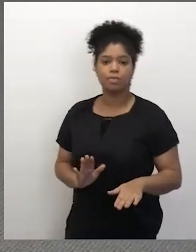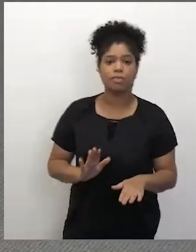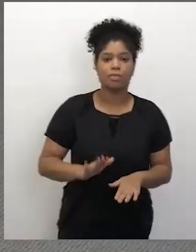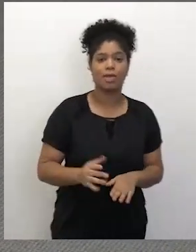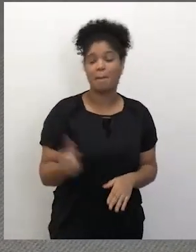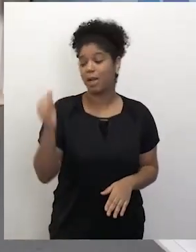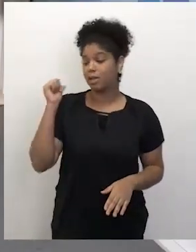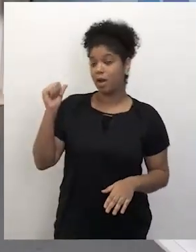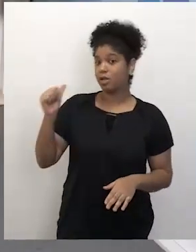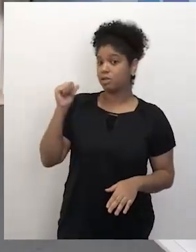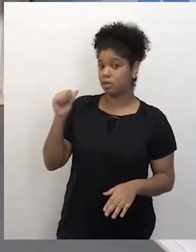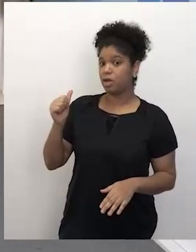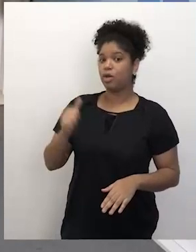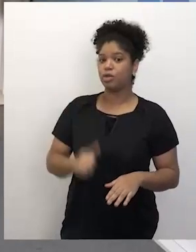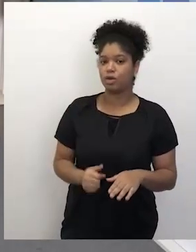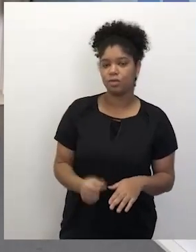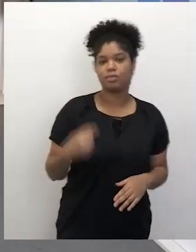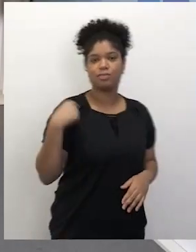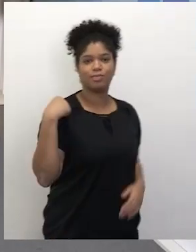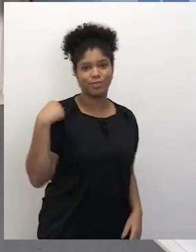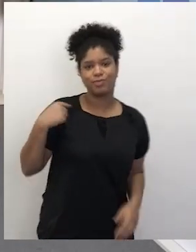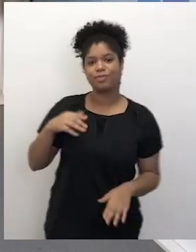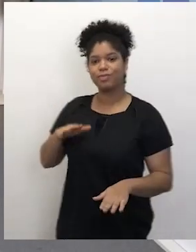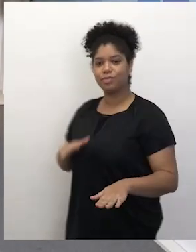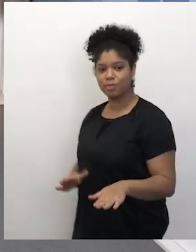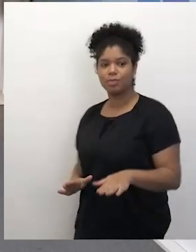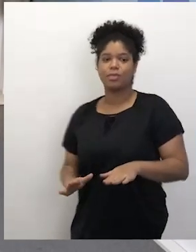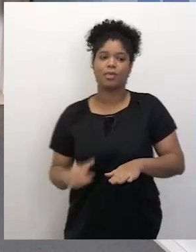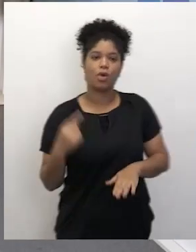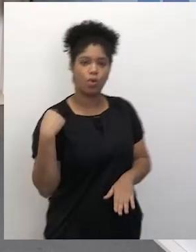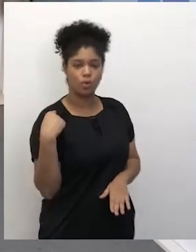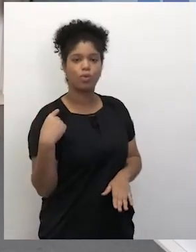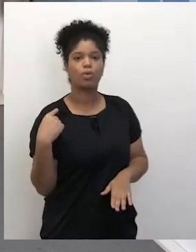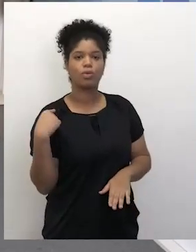Ginga atrás. Um, dois. Um, segura dois.